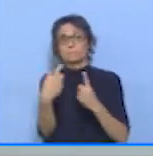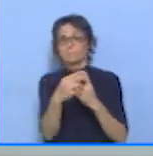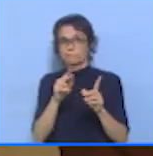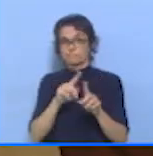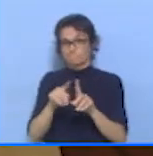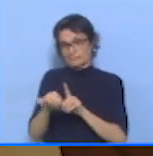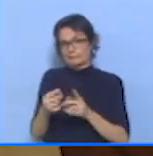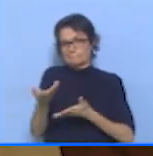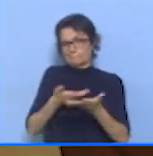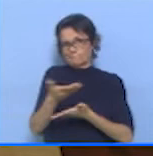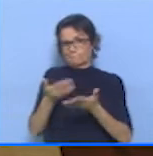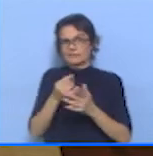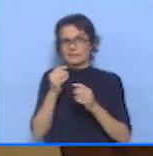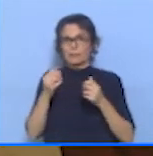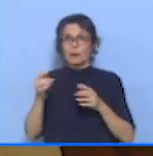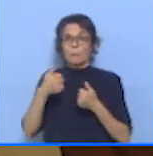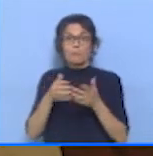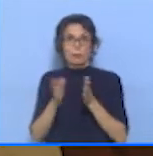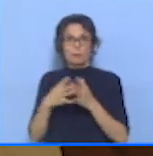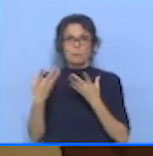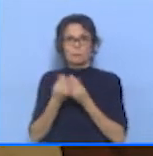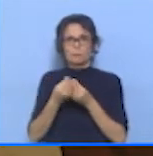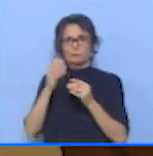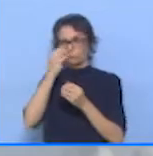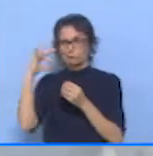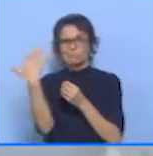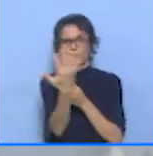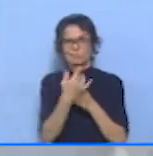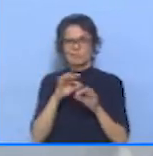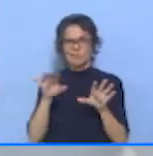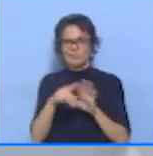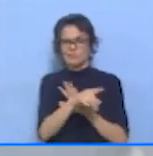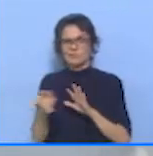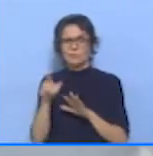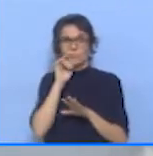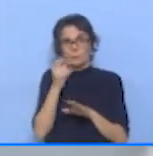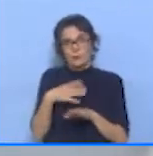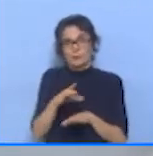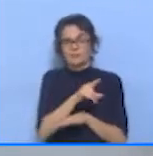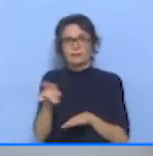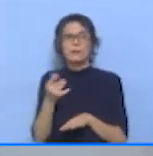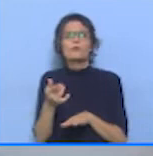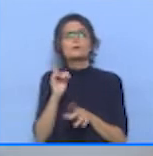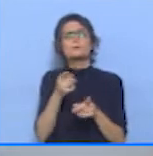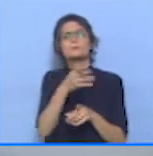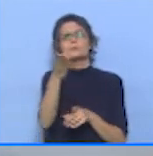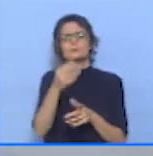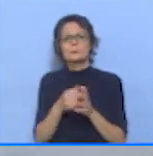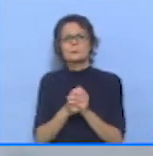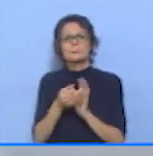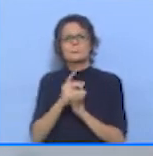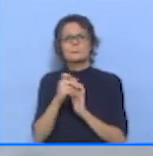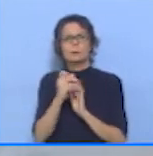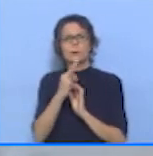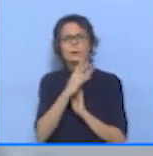de proteção do ambiente. Mas agora a análise era a partir deste documento, e Francisco Ferreira começava por si, deste documento do Papa